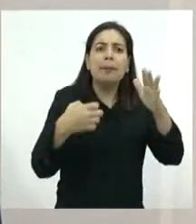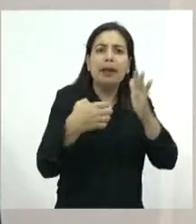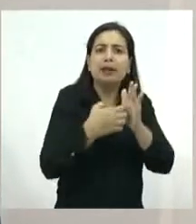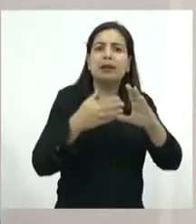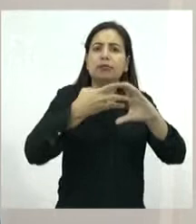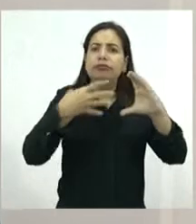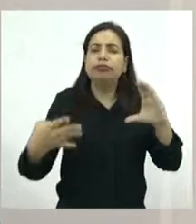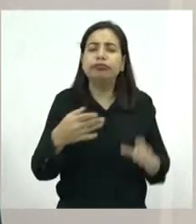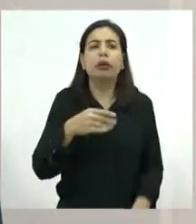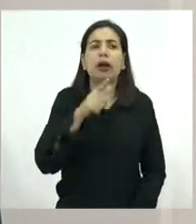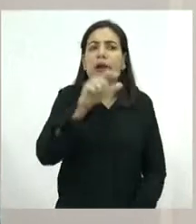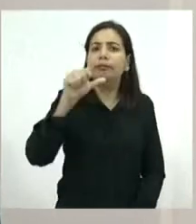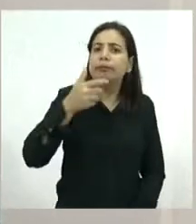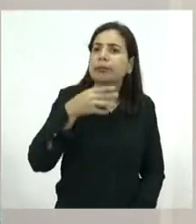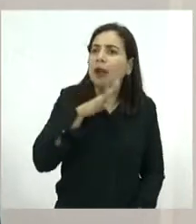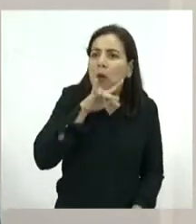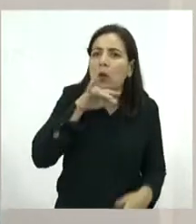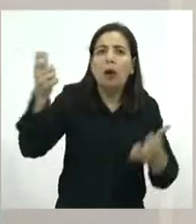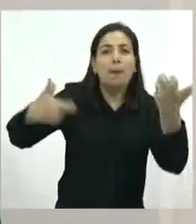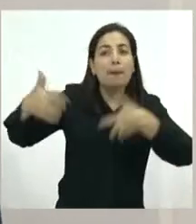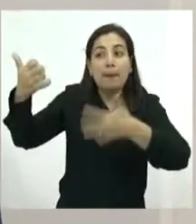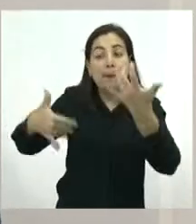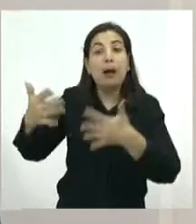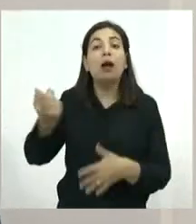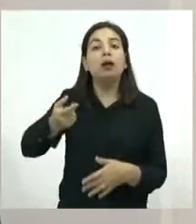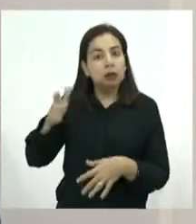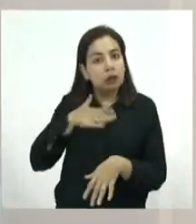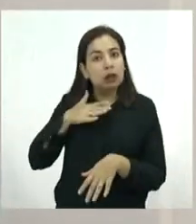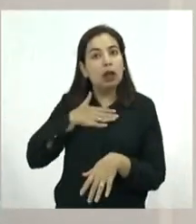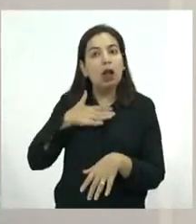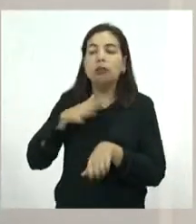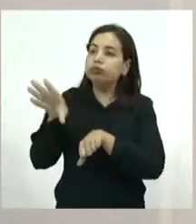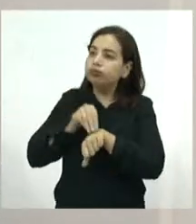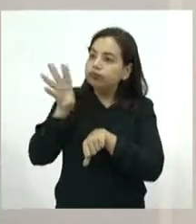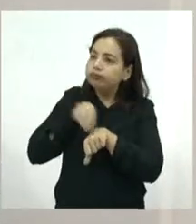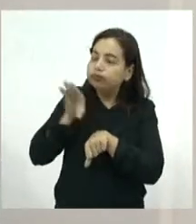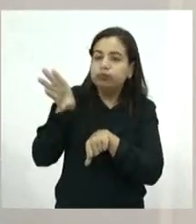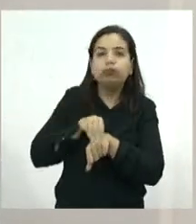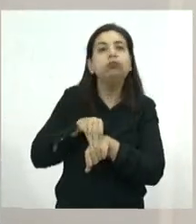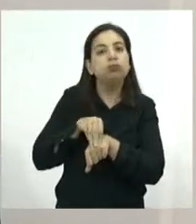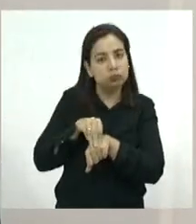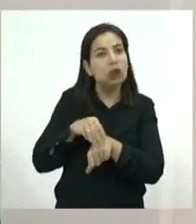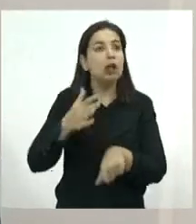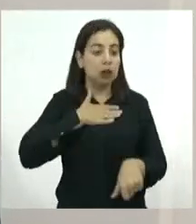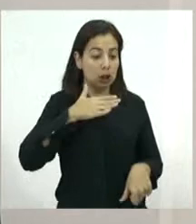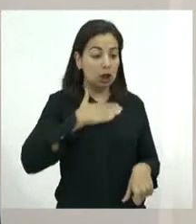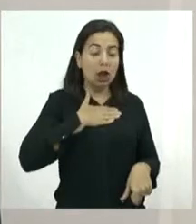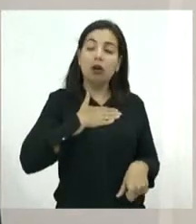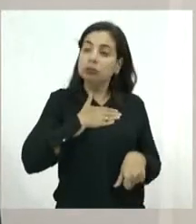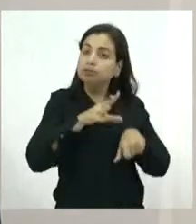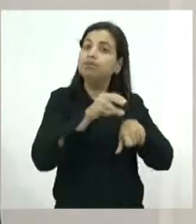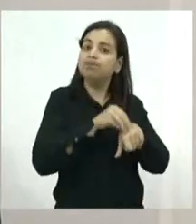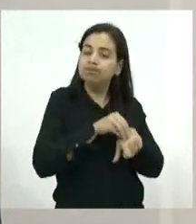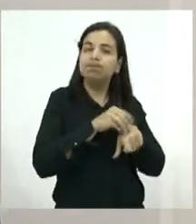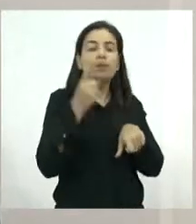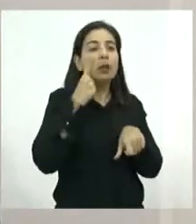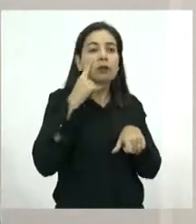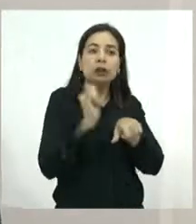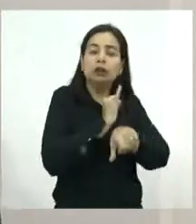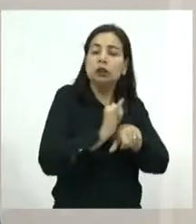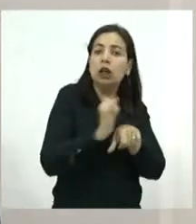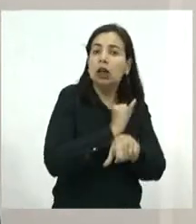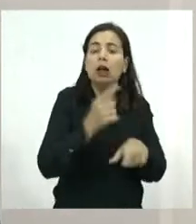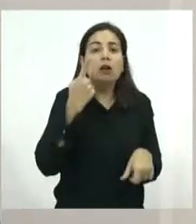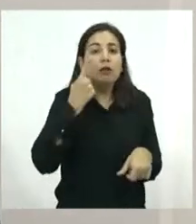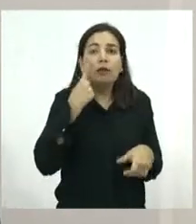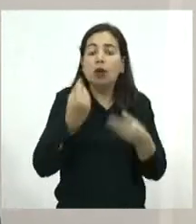fato é responsabilidade do poder público. E eu, como bom representante daquela área, foi muito rico, foi